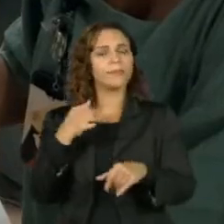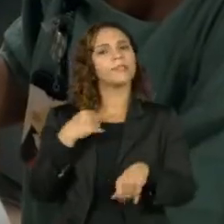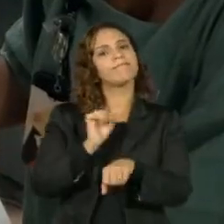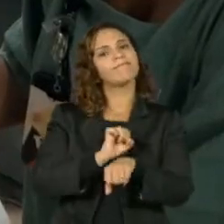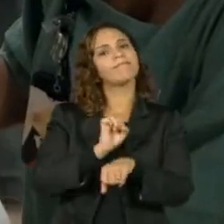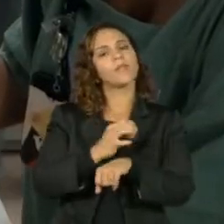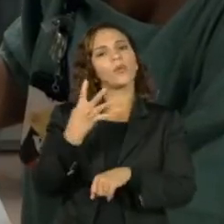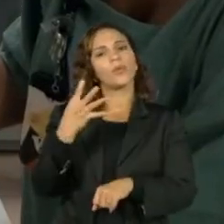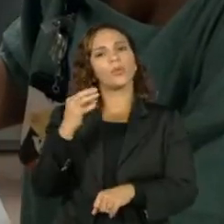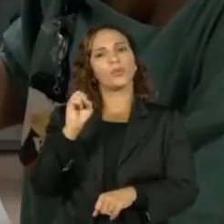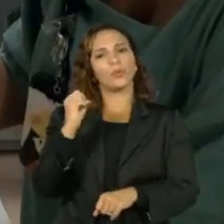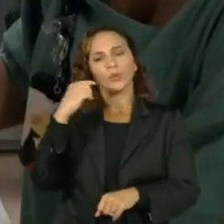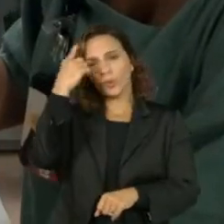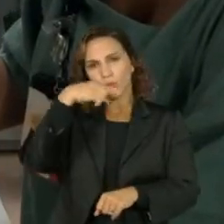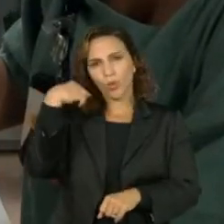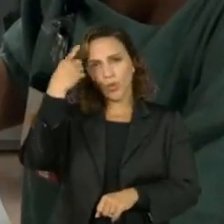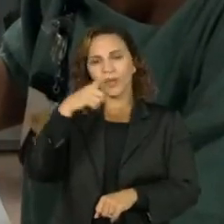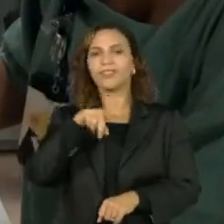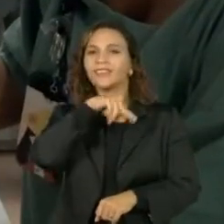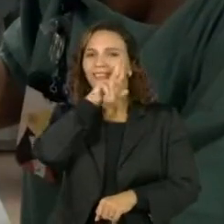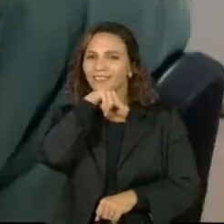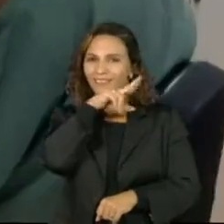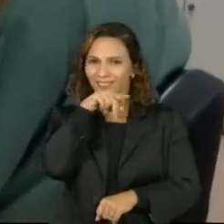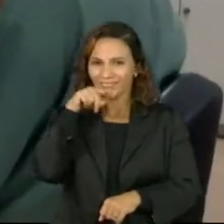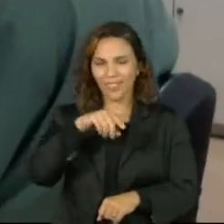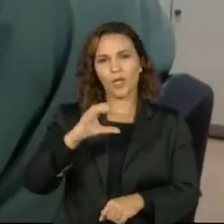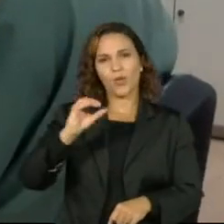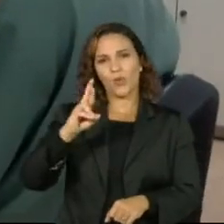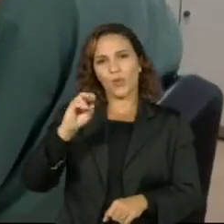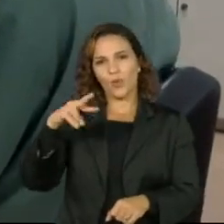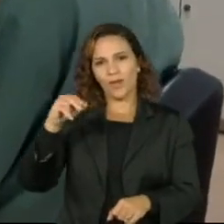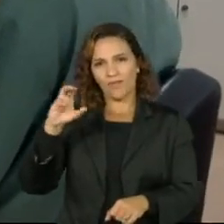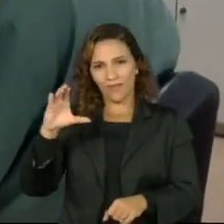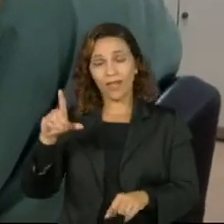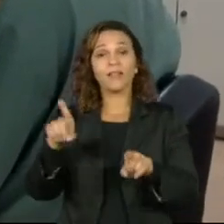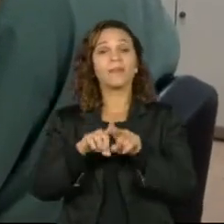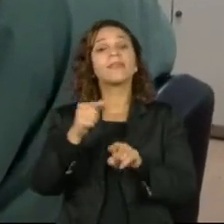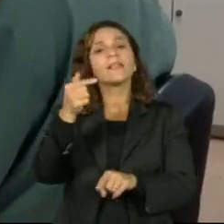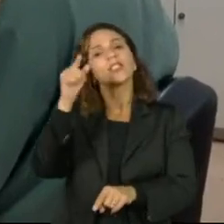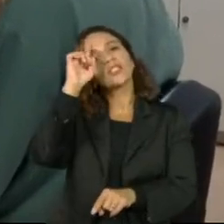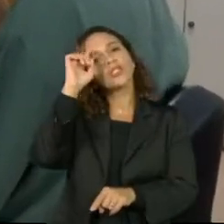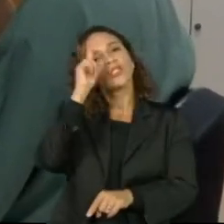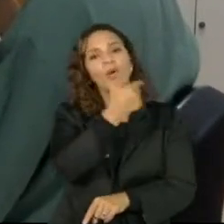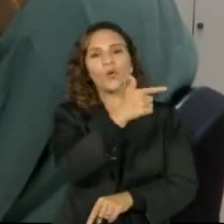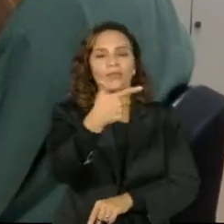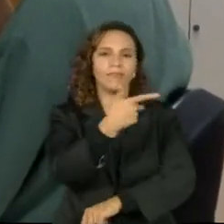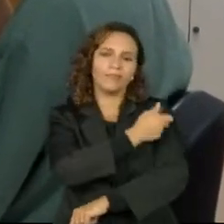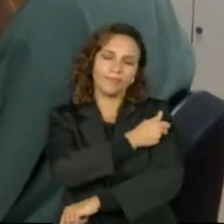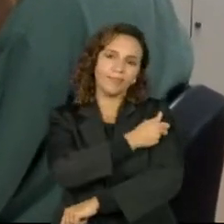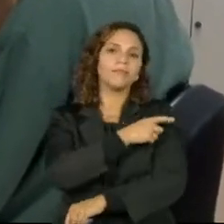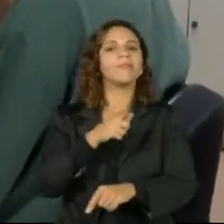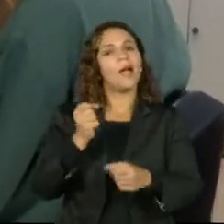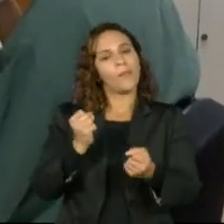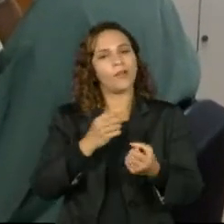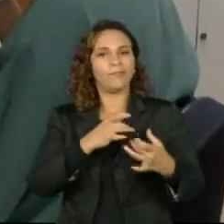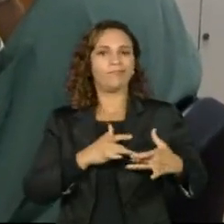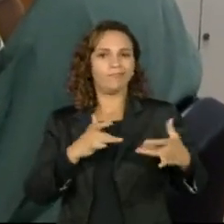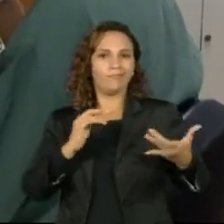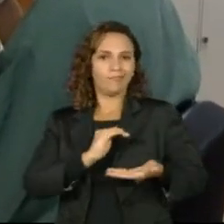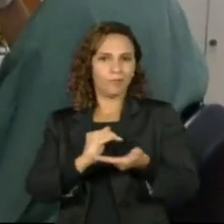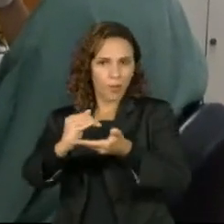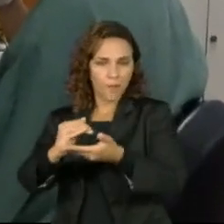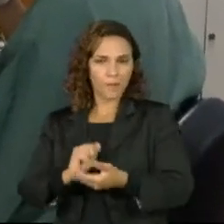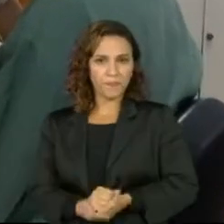48 horas no caso da Coronavac e 7 dias nos demais imunizantes para realizar a coleta. Não é necessário